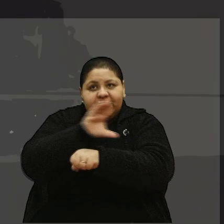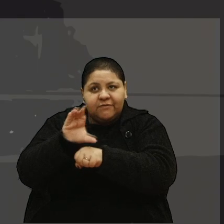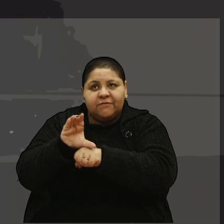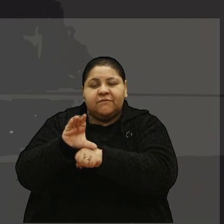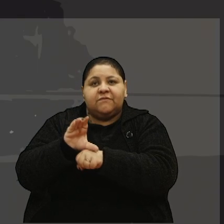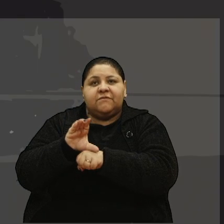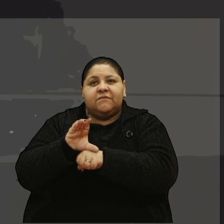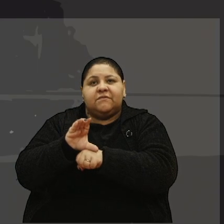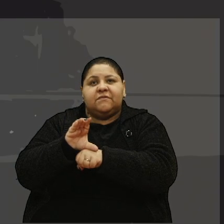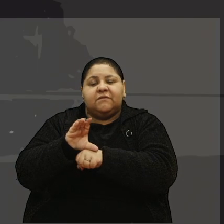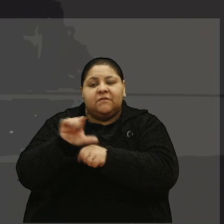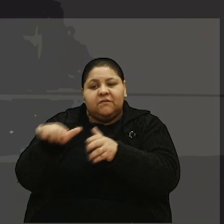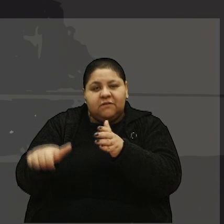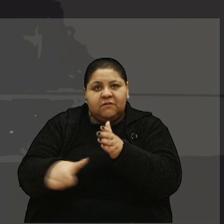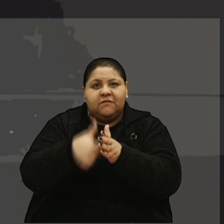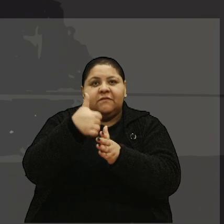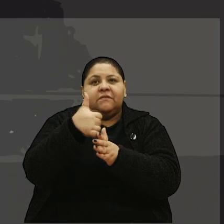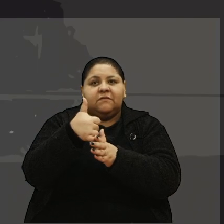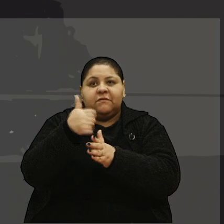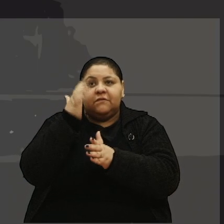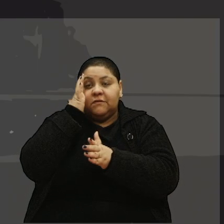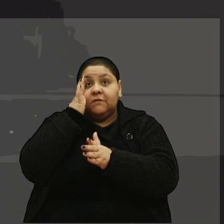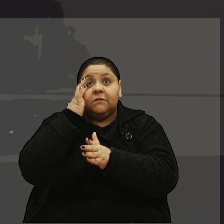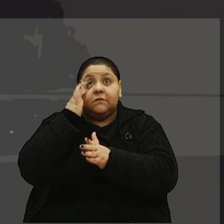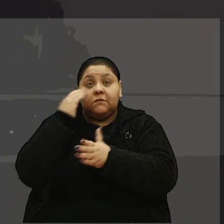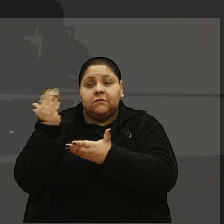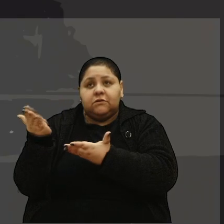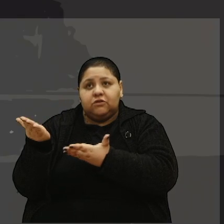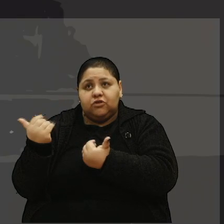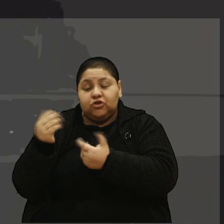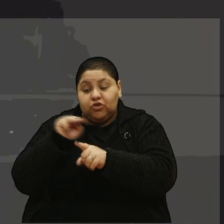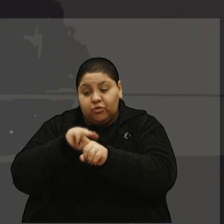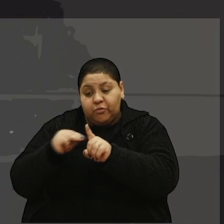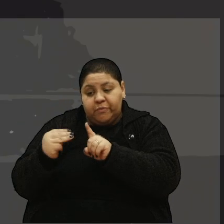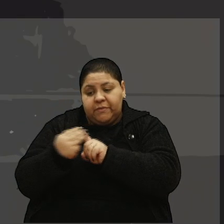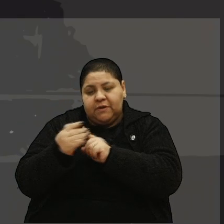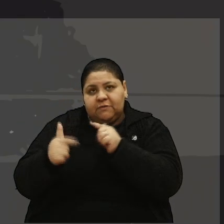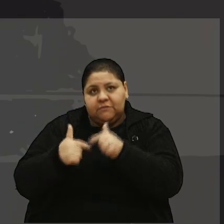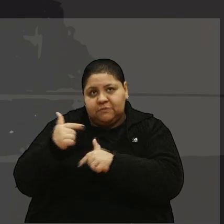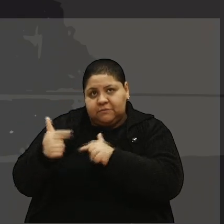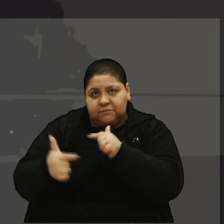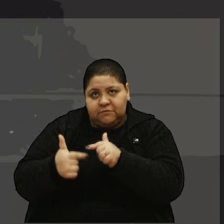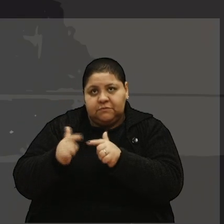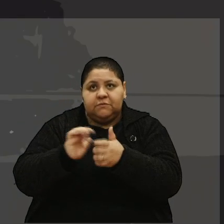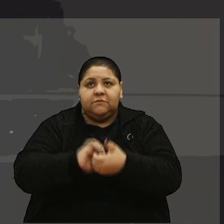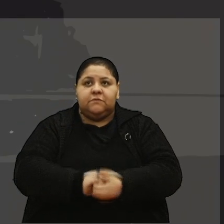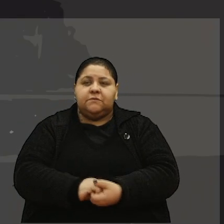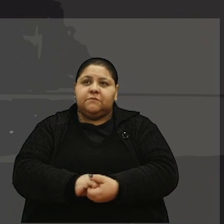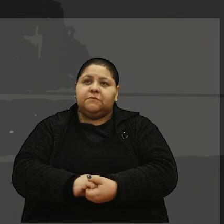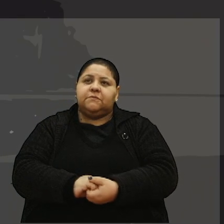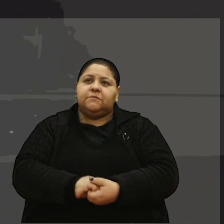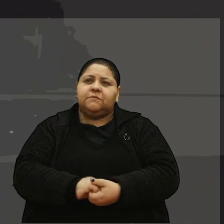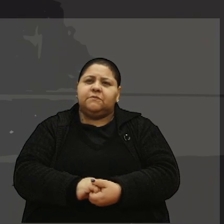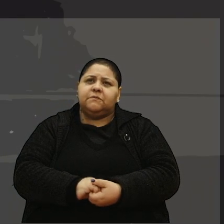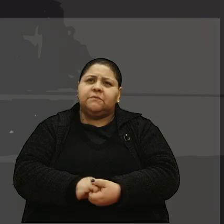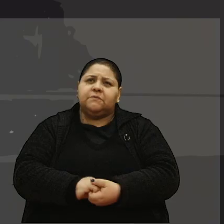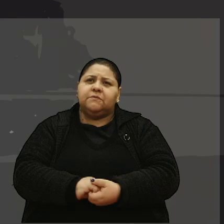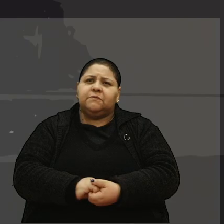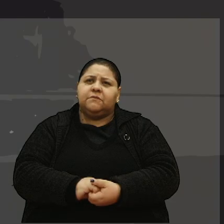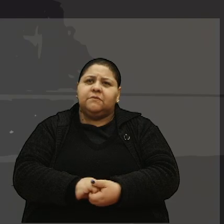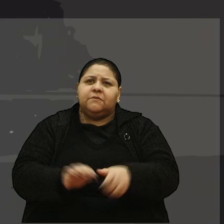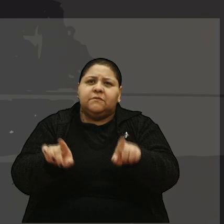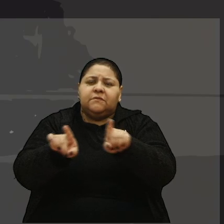para qualificar o jovem para o mercado de trabalho. Também